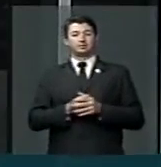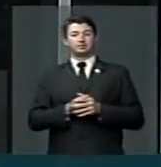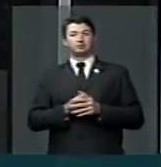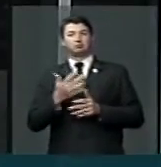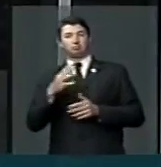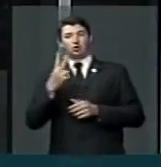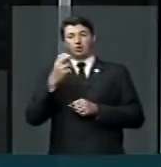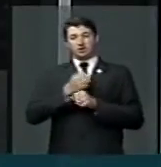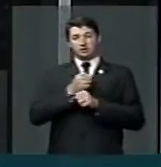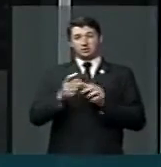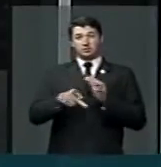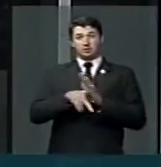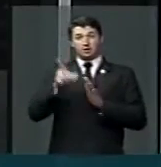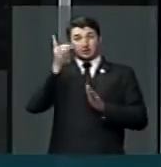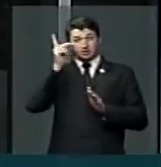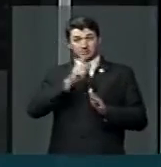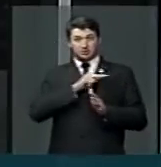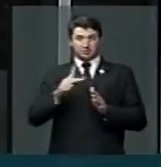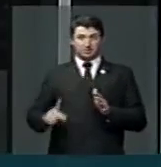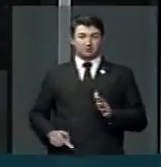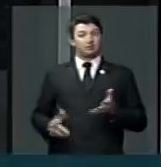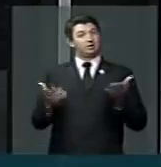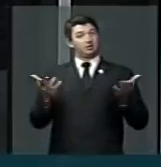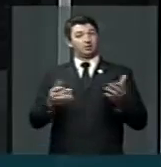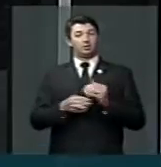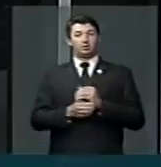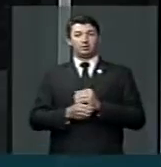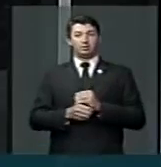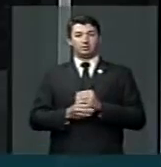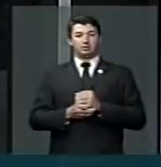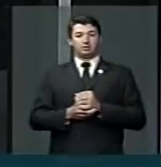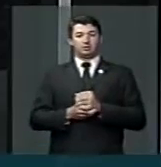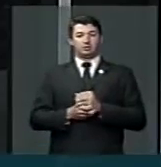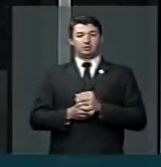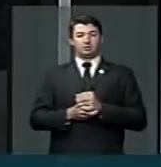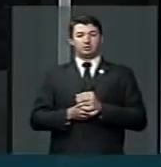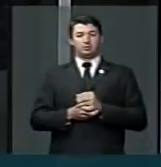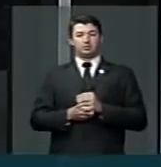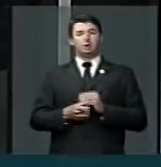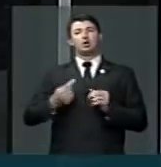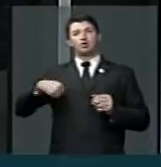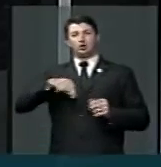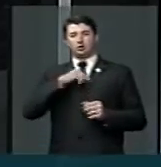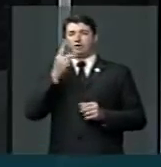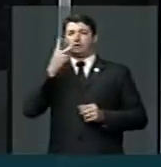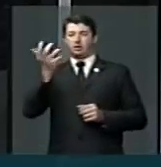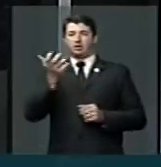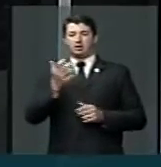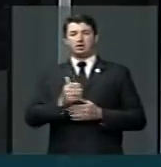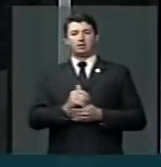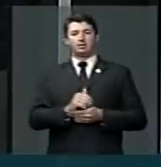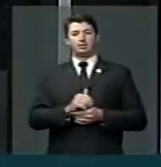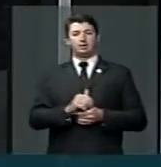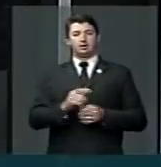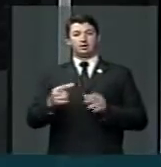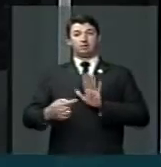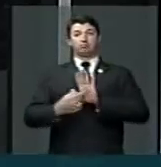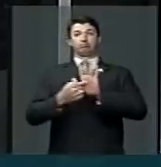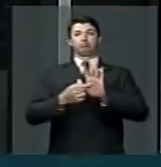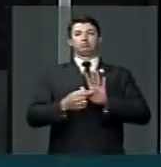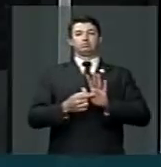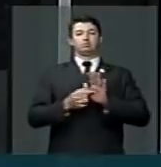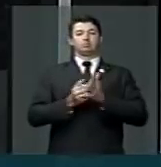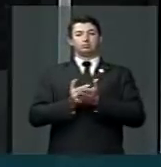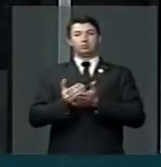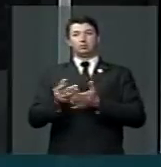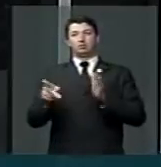de 2 anos da presidenta Dilma. Por isso, senhor presidente, nós queríamos registrar aqui os destaques iniciando,